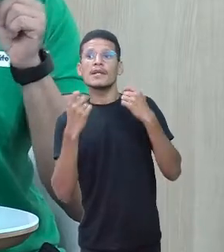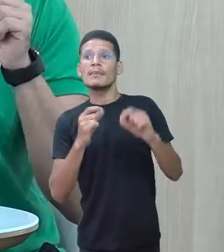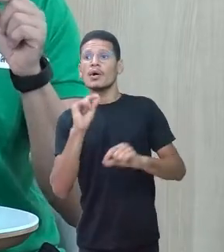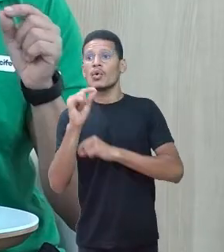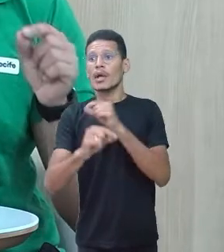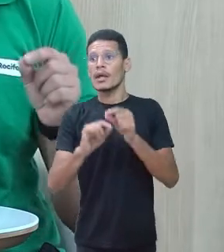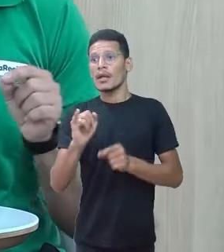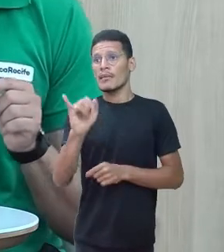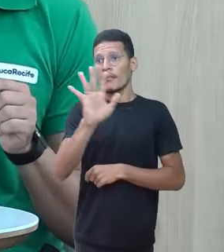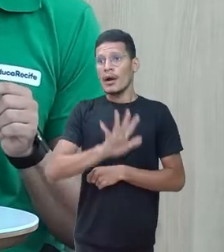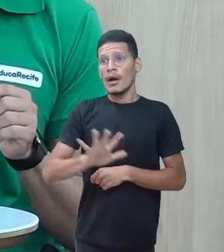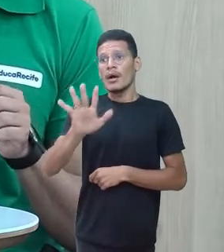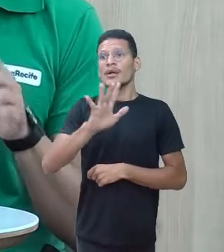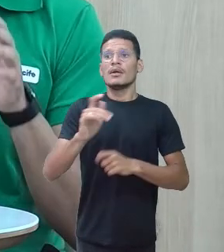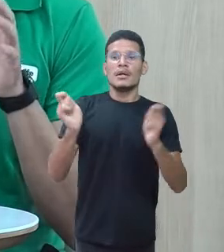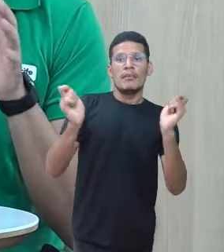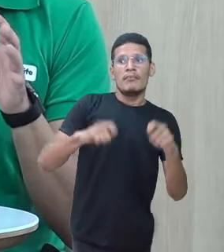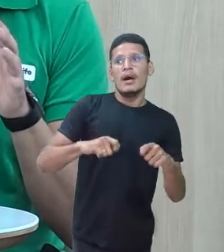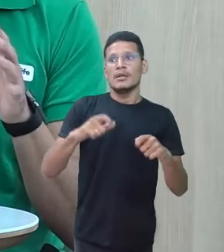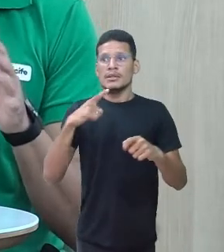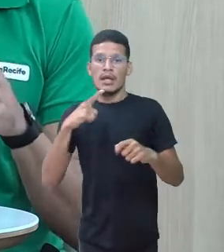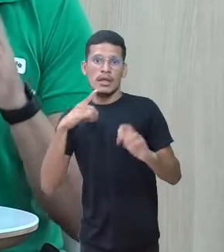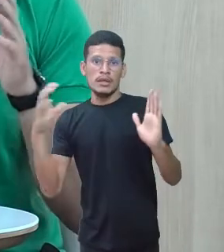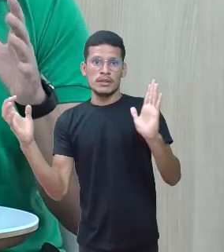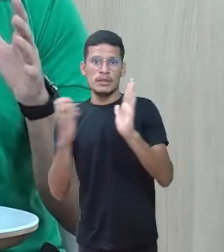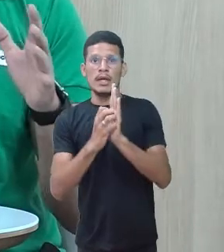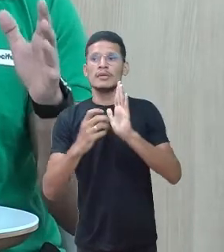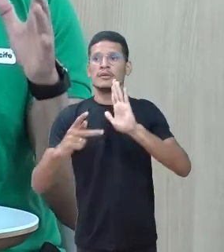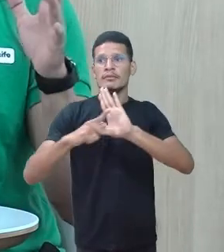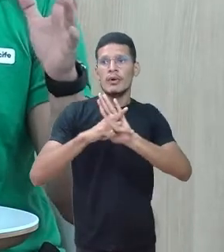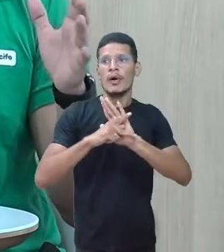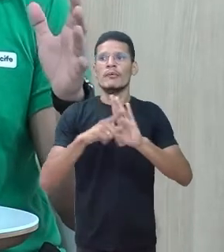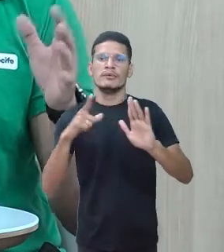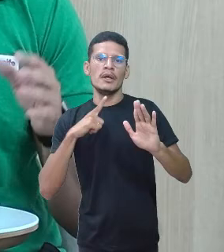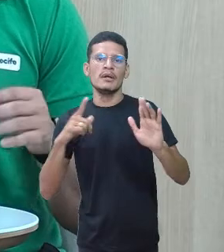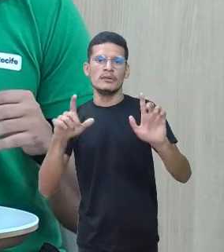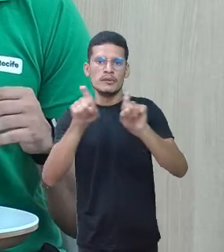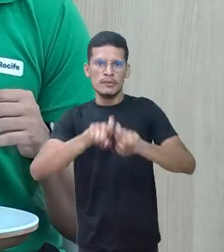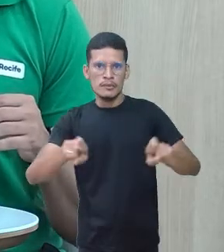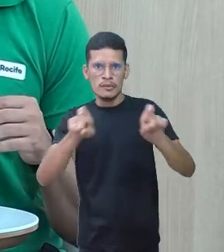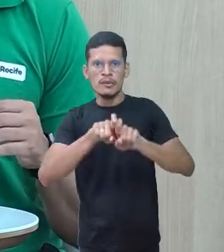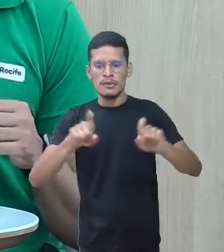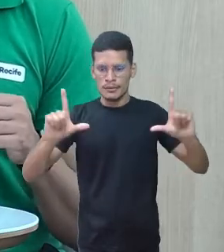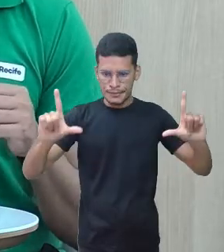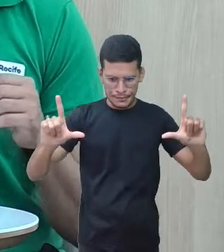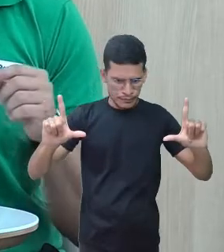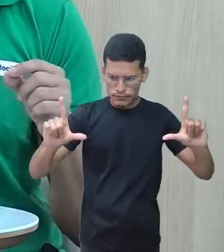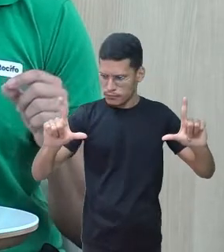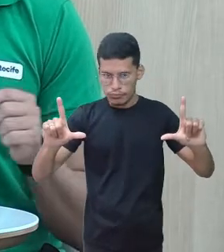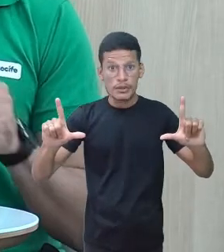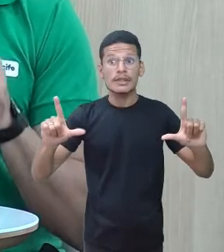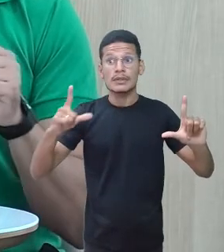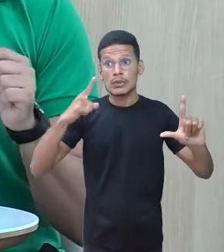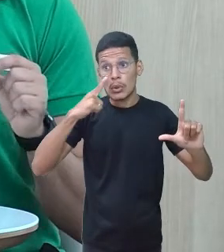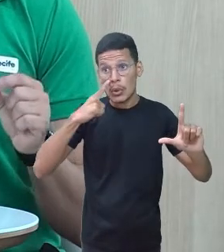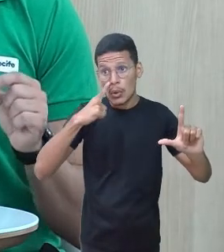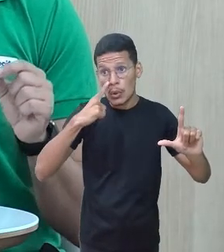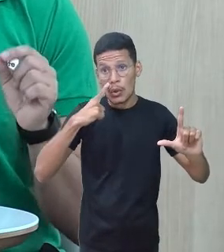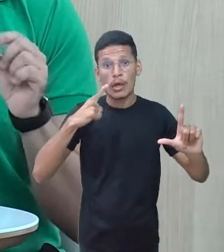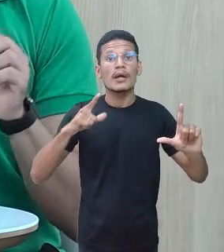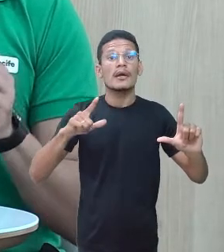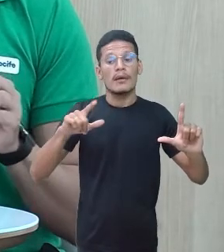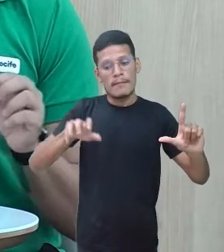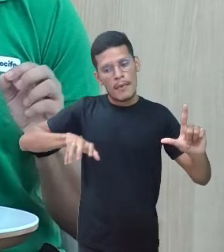nessa imagem que ela coloca aí logo no centro, né, que aparece aí o computador, você pode notar que o mouse, ele